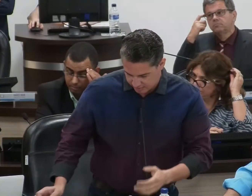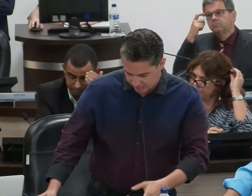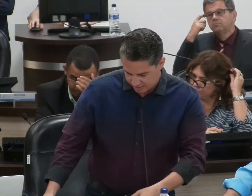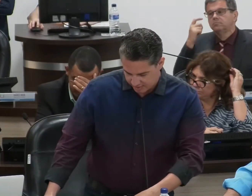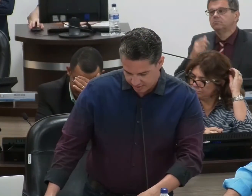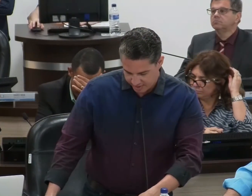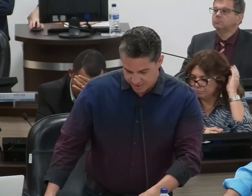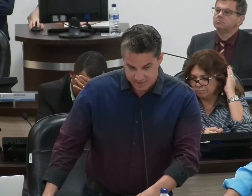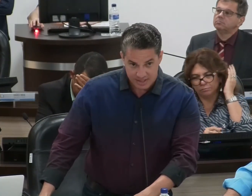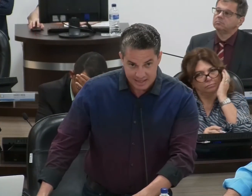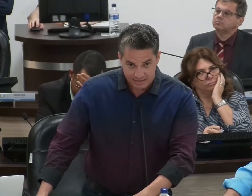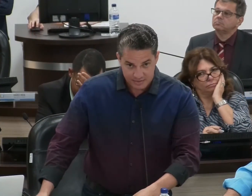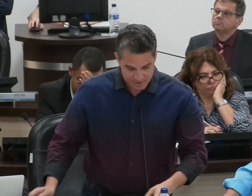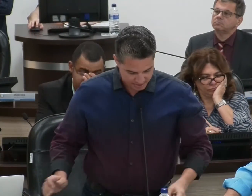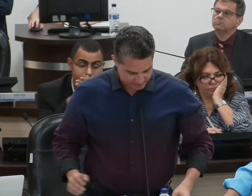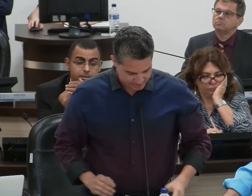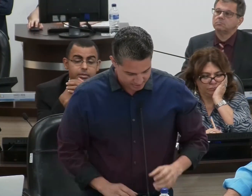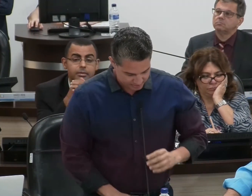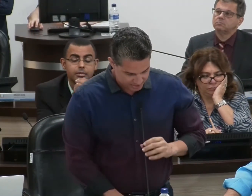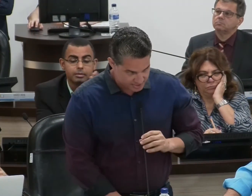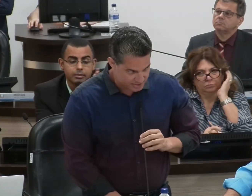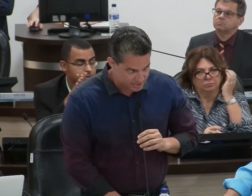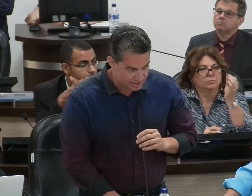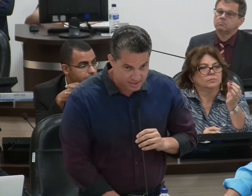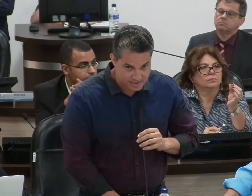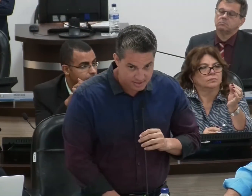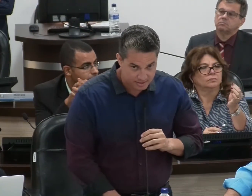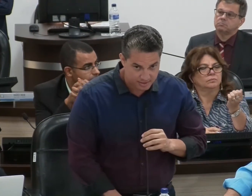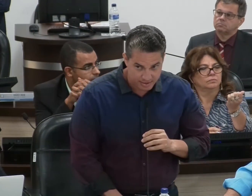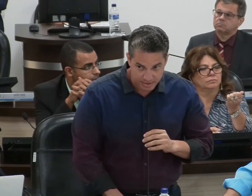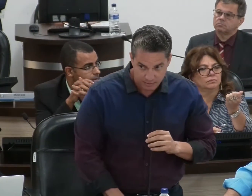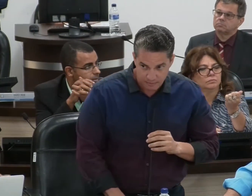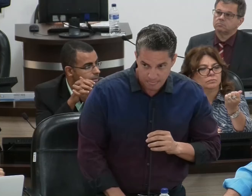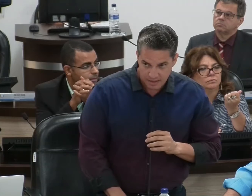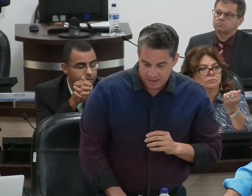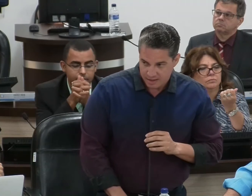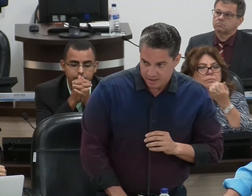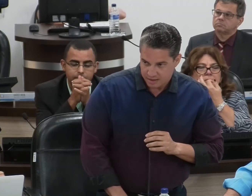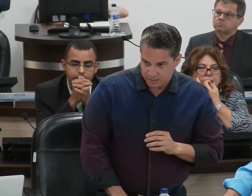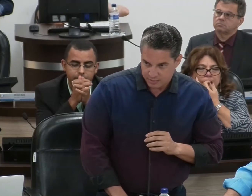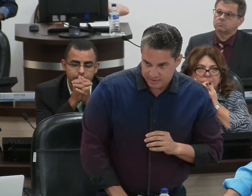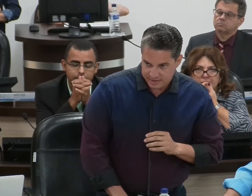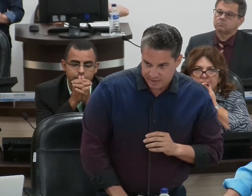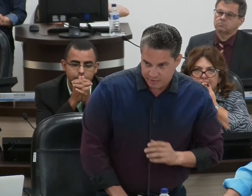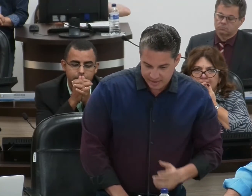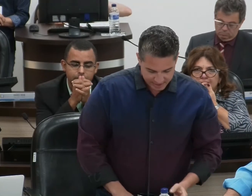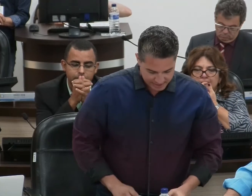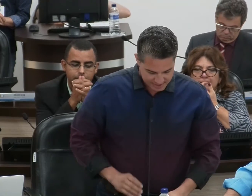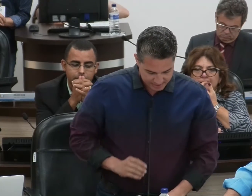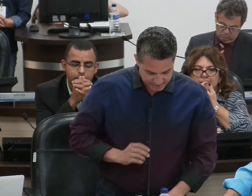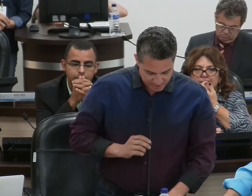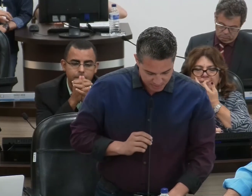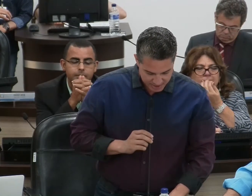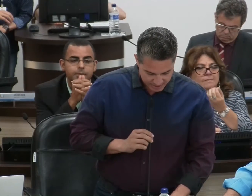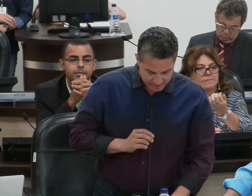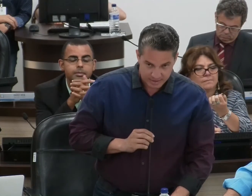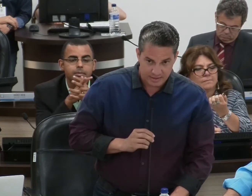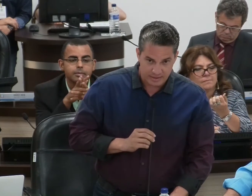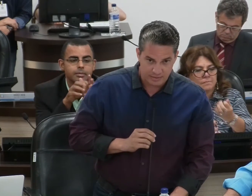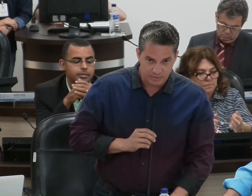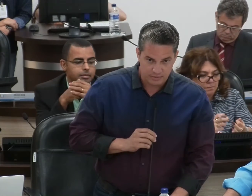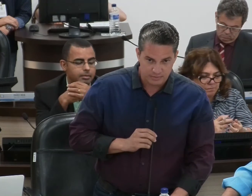quero registrar, e tenho certeza que vossas excelências entenderão, ontem, ao ler a Gazeta de